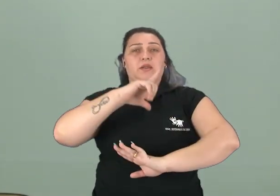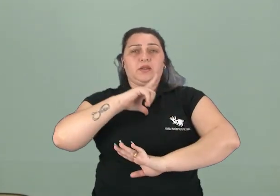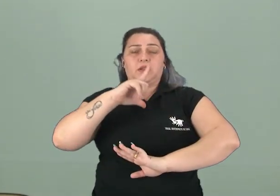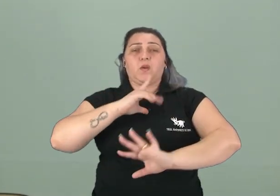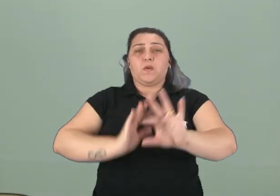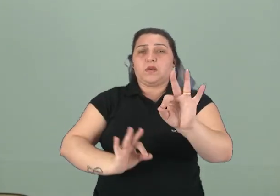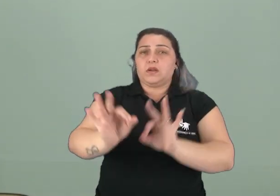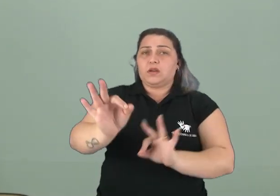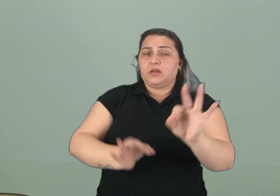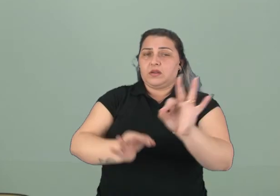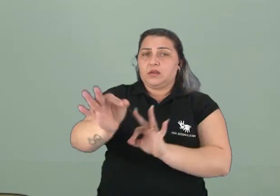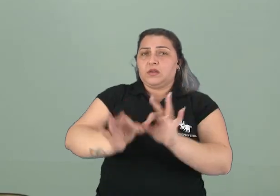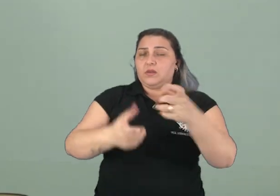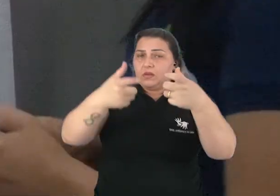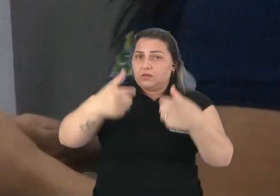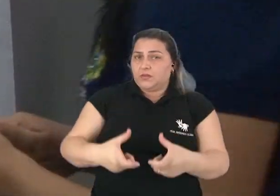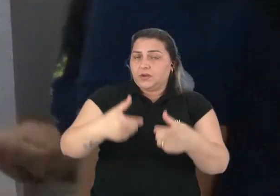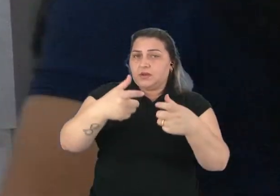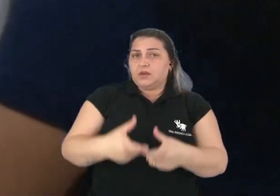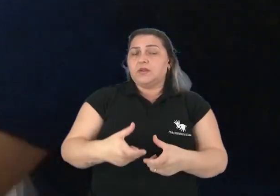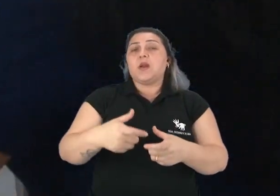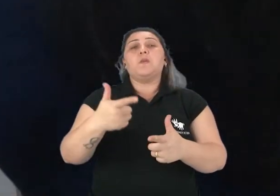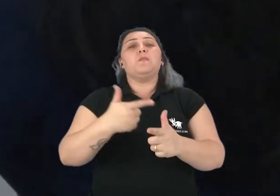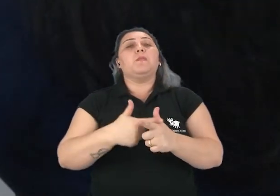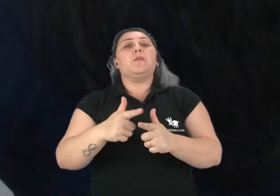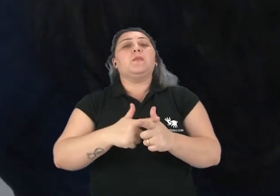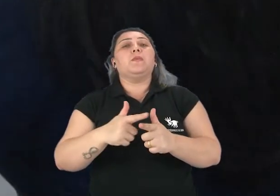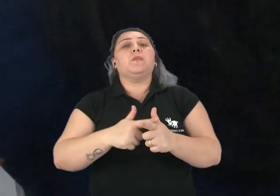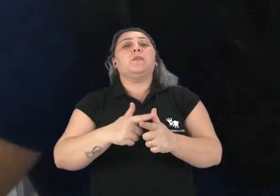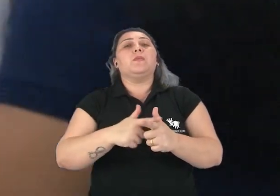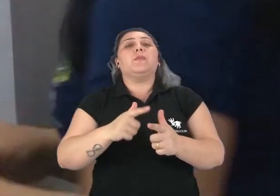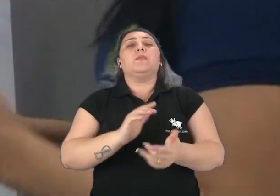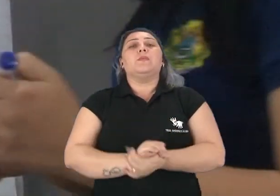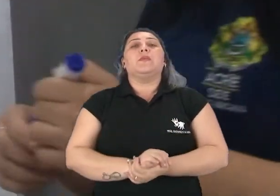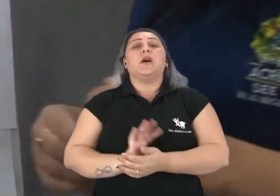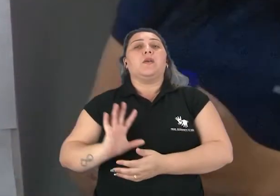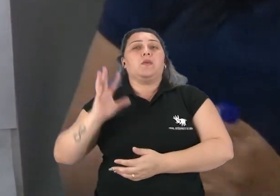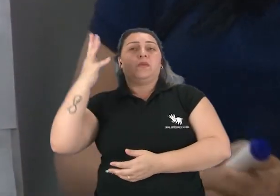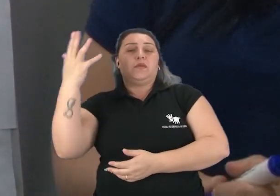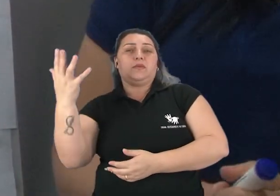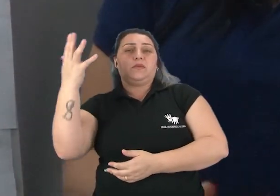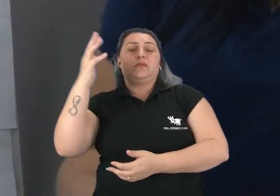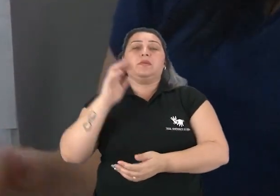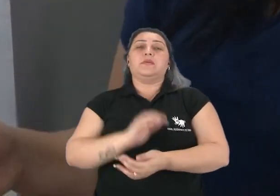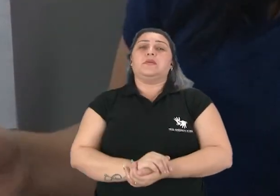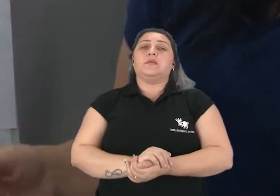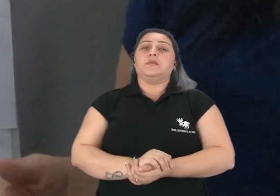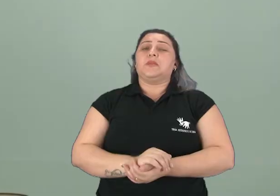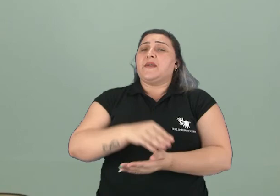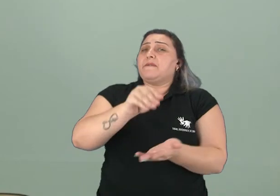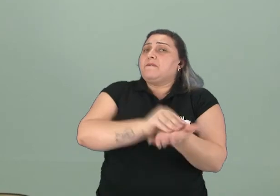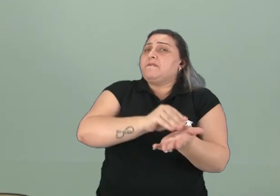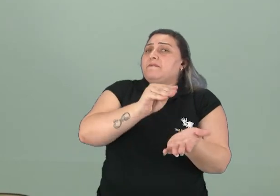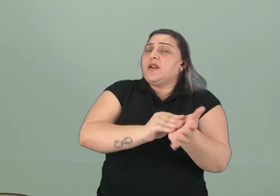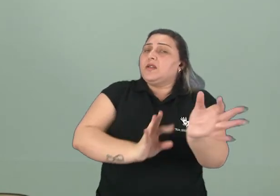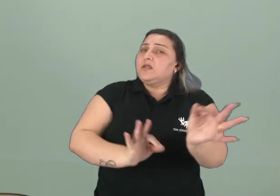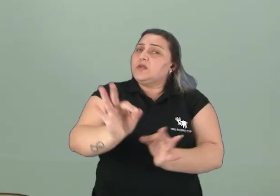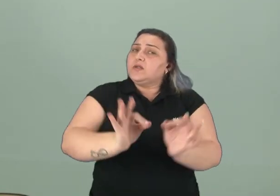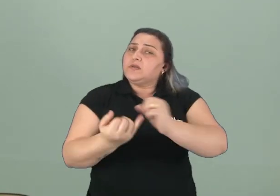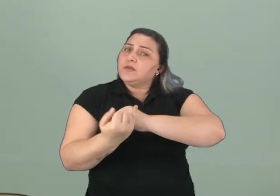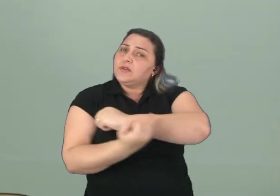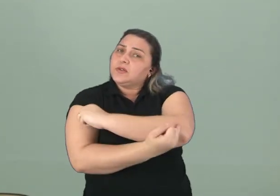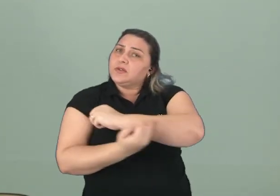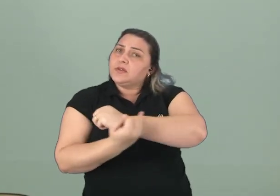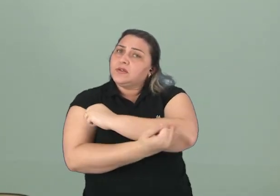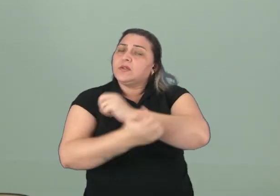uma organização para aquele espaço ali. Então esse é um problema ocasionado por essa falta de